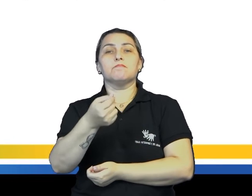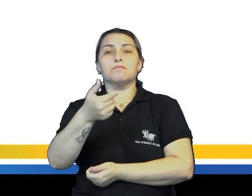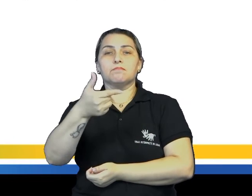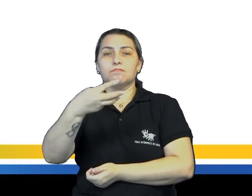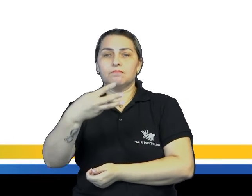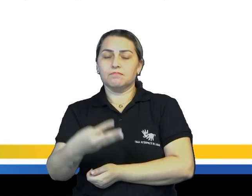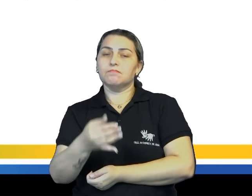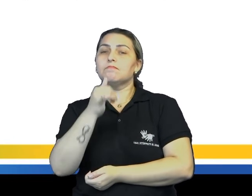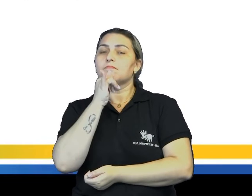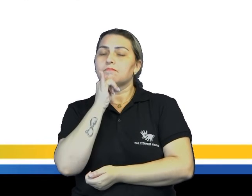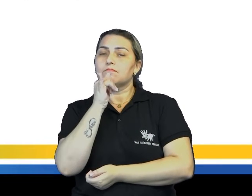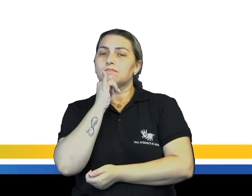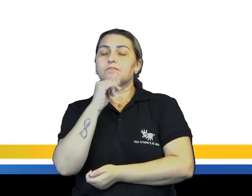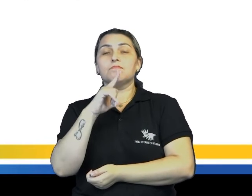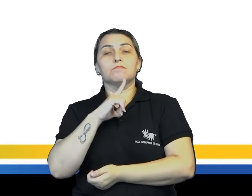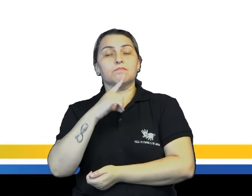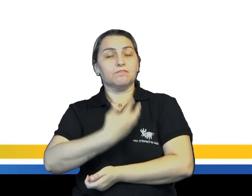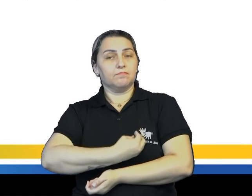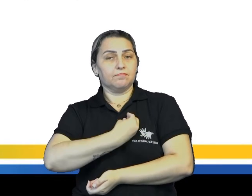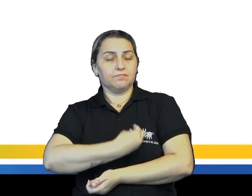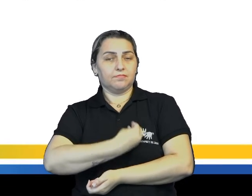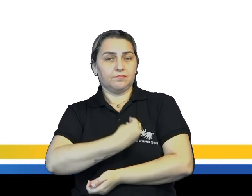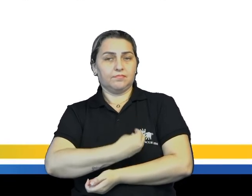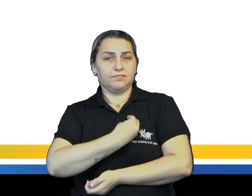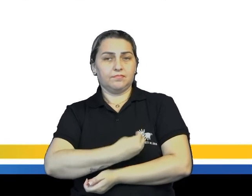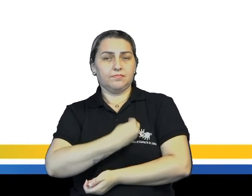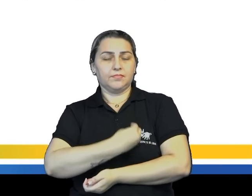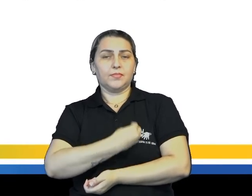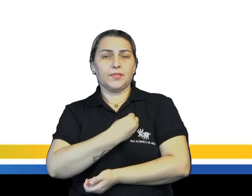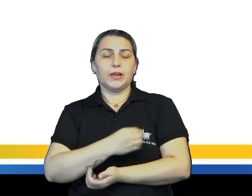por exemplo, teve a participação